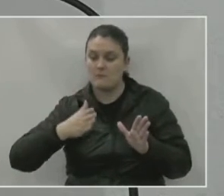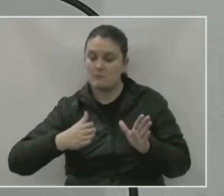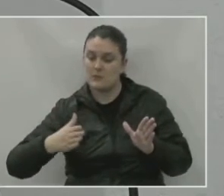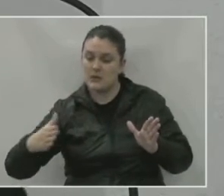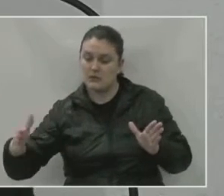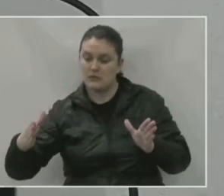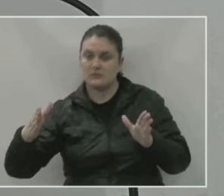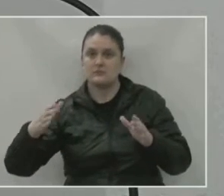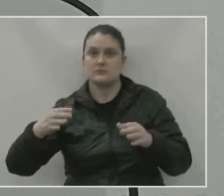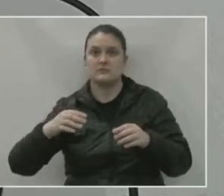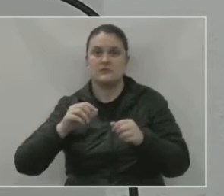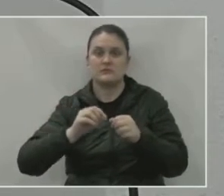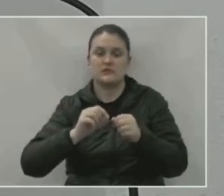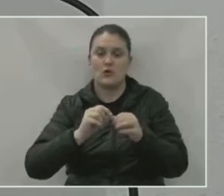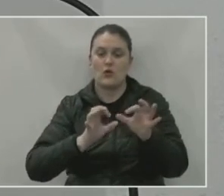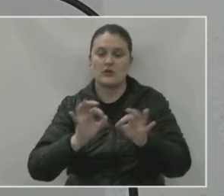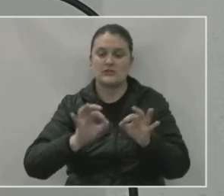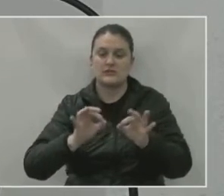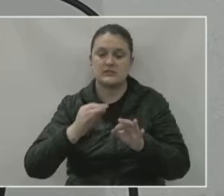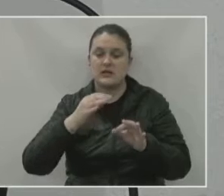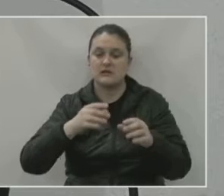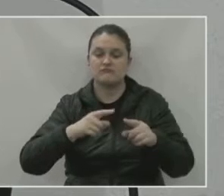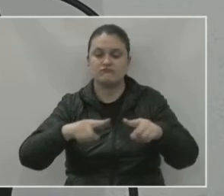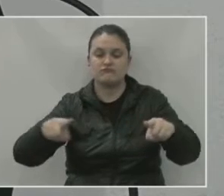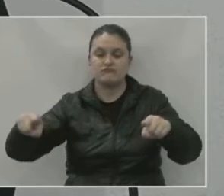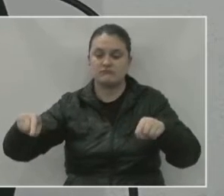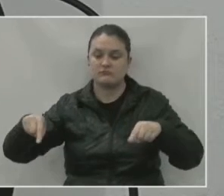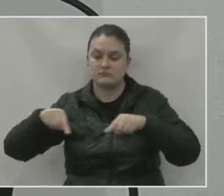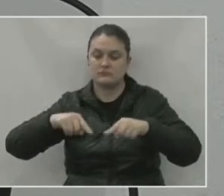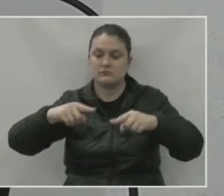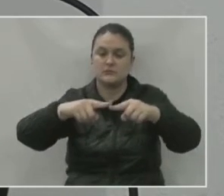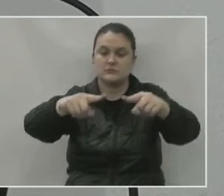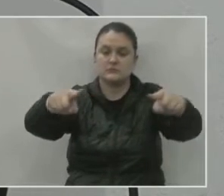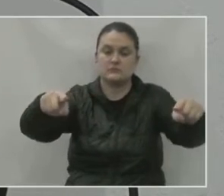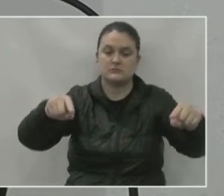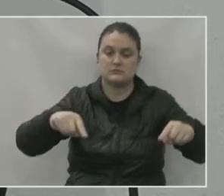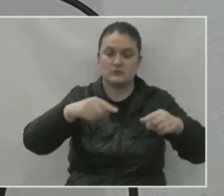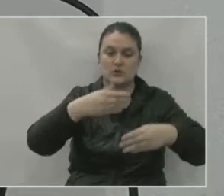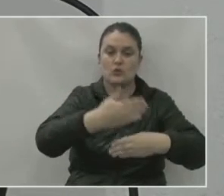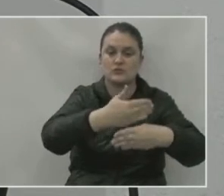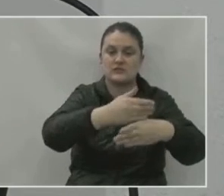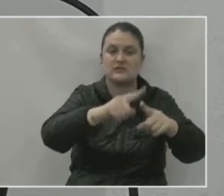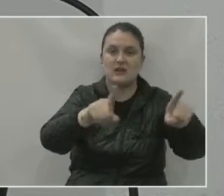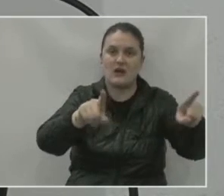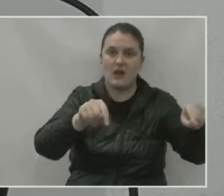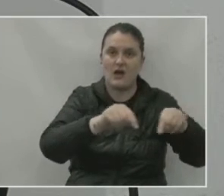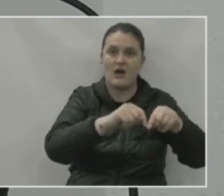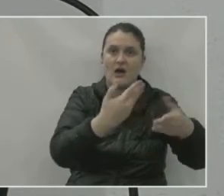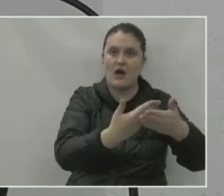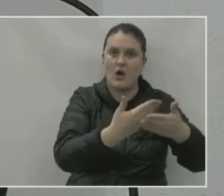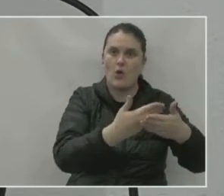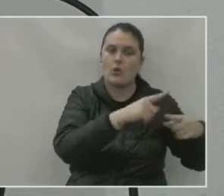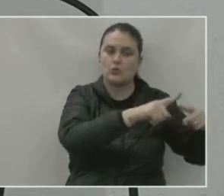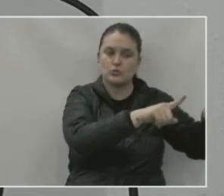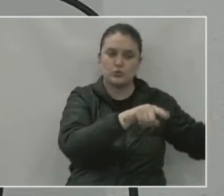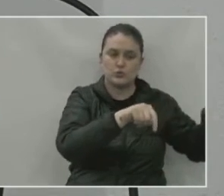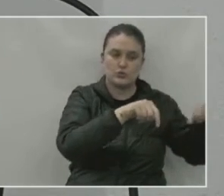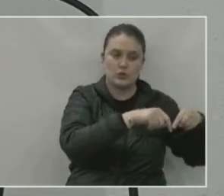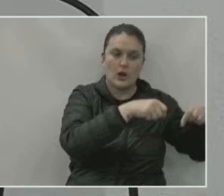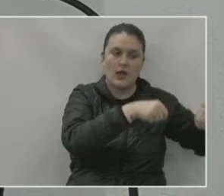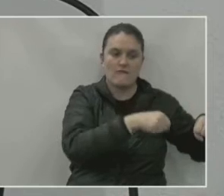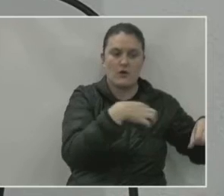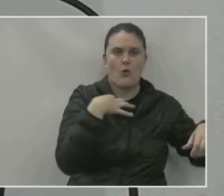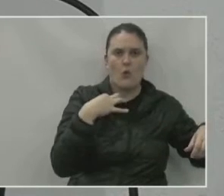a cela para lá, para cá, e faria uma adequação ali, construía a sala de aula, construía toda a estrutura